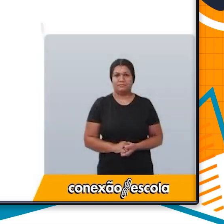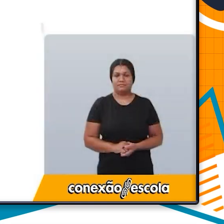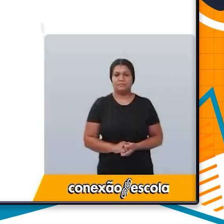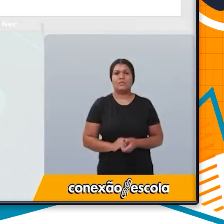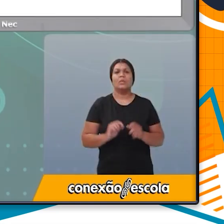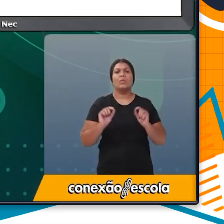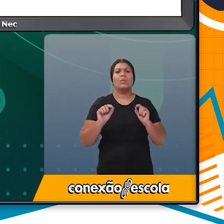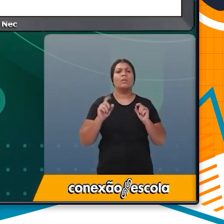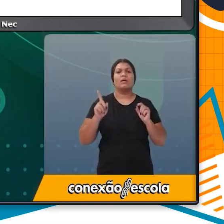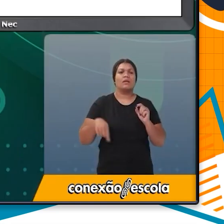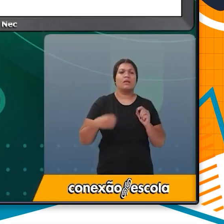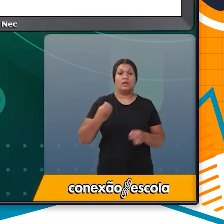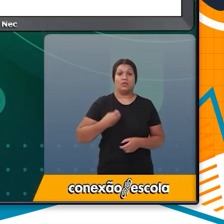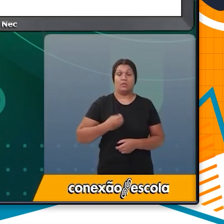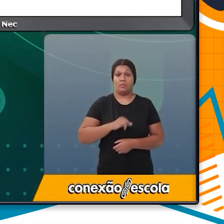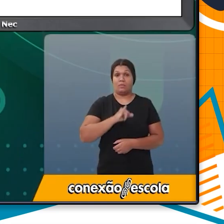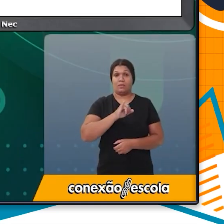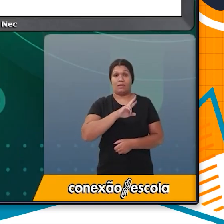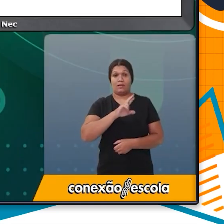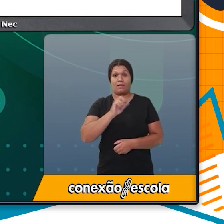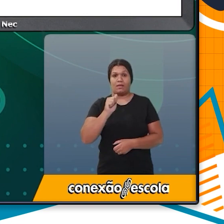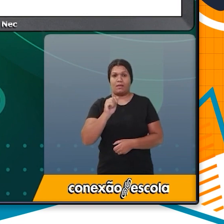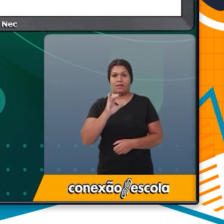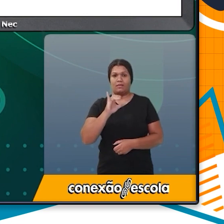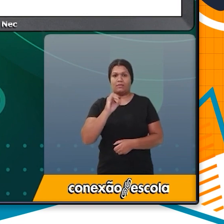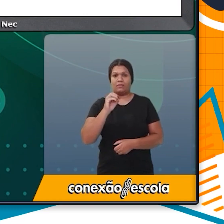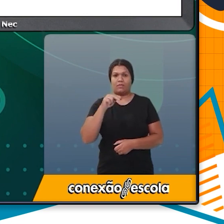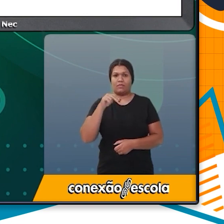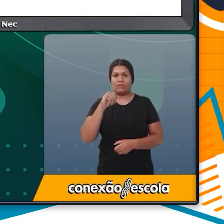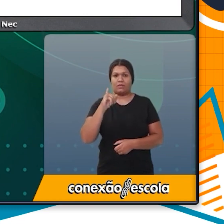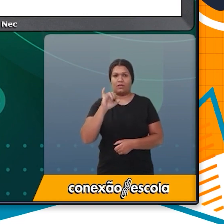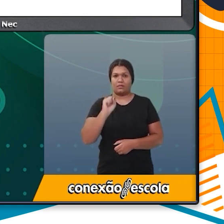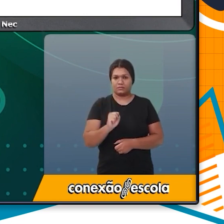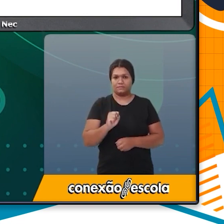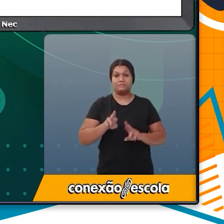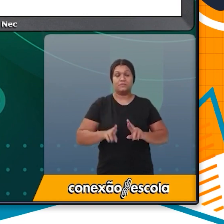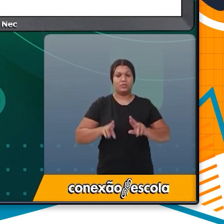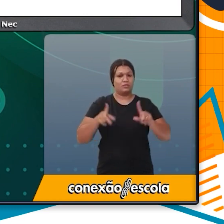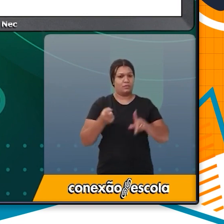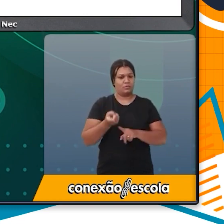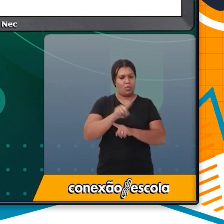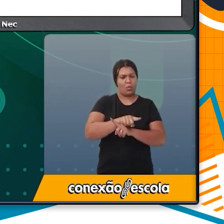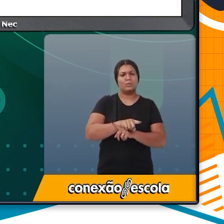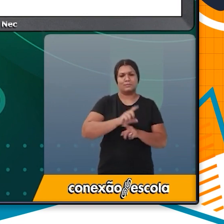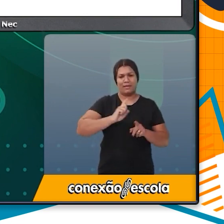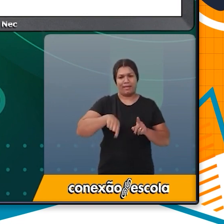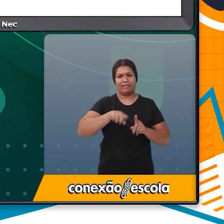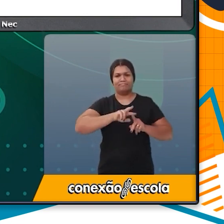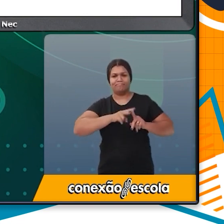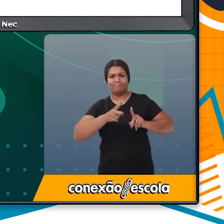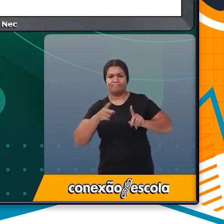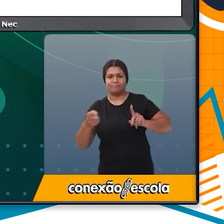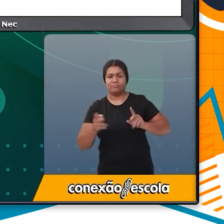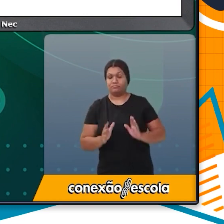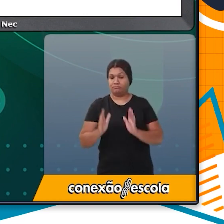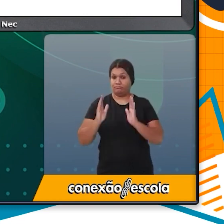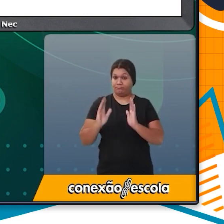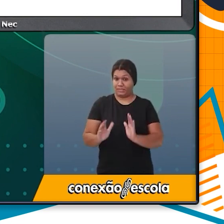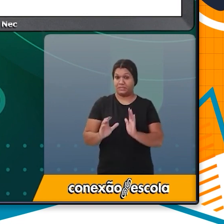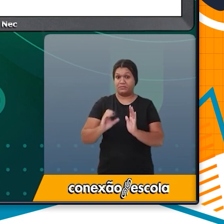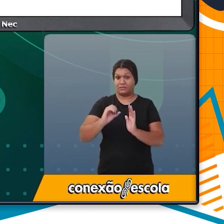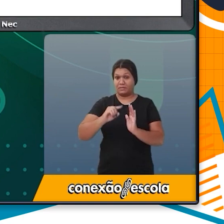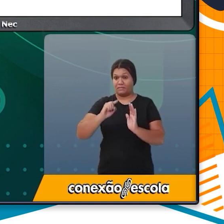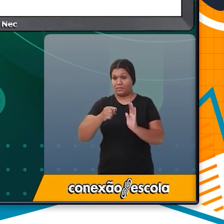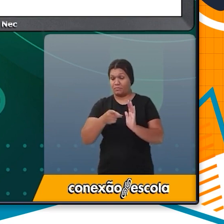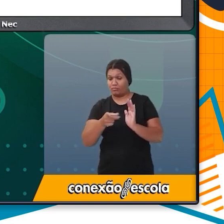E o que são os números irracionais? Diferente das dízimas periódicas, que a parte decimal é